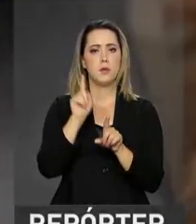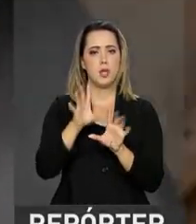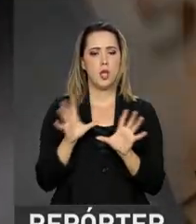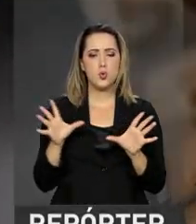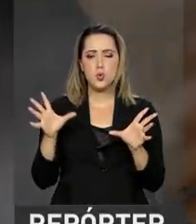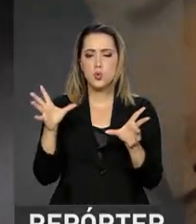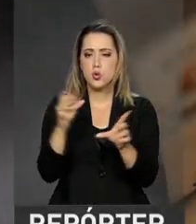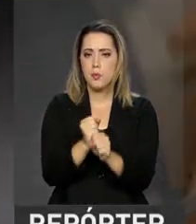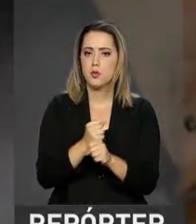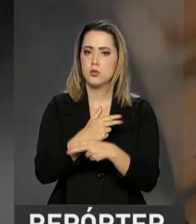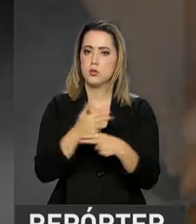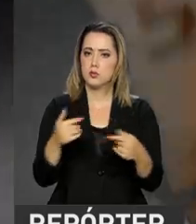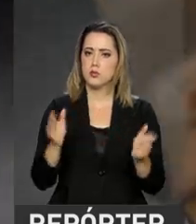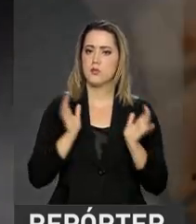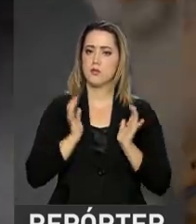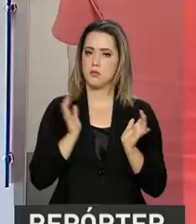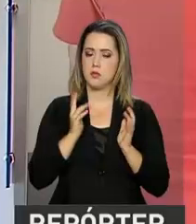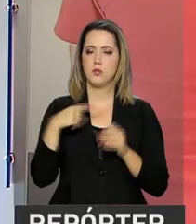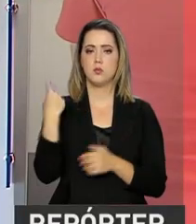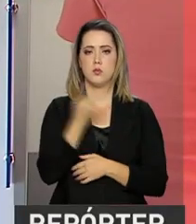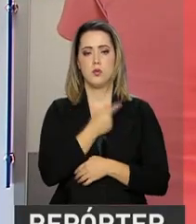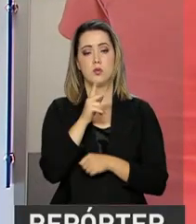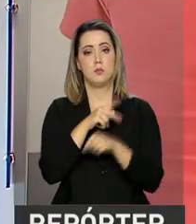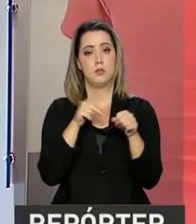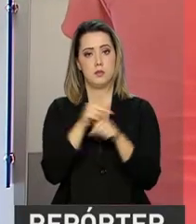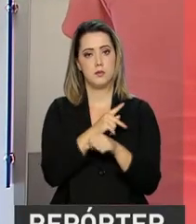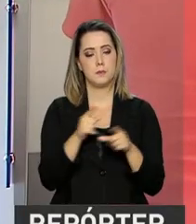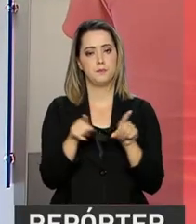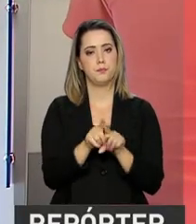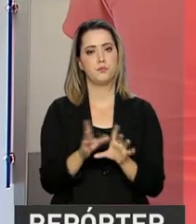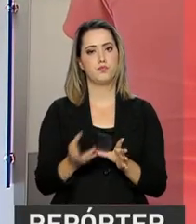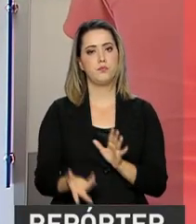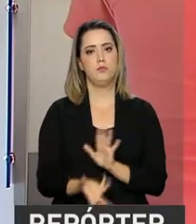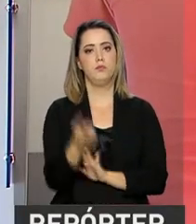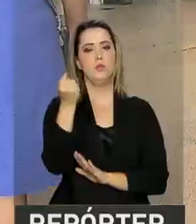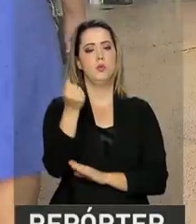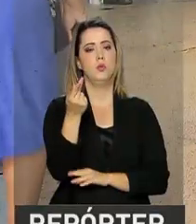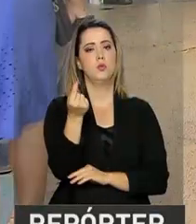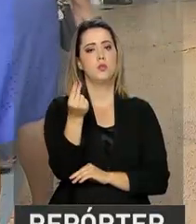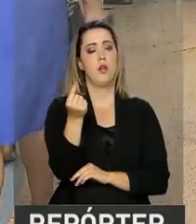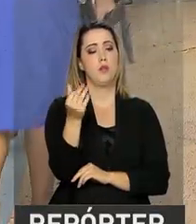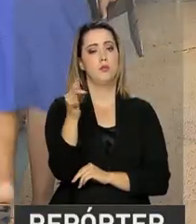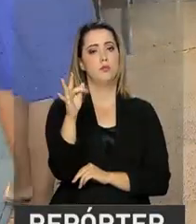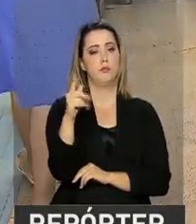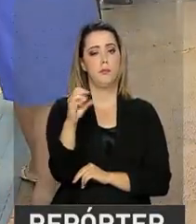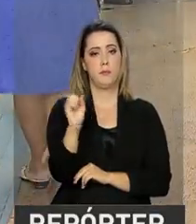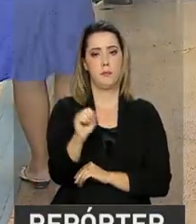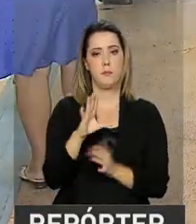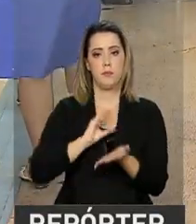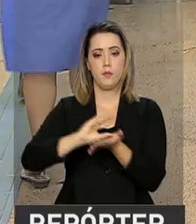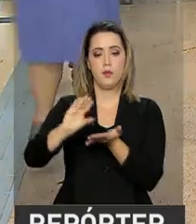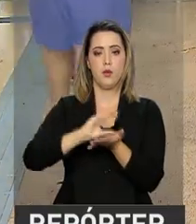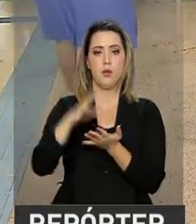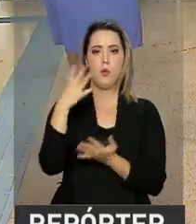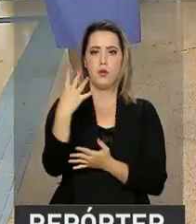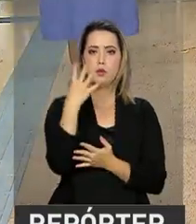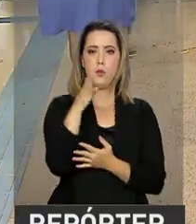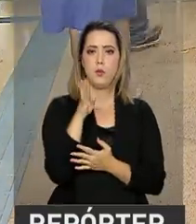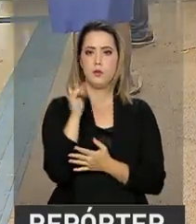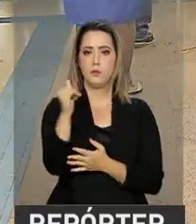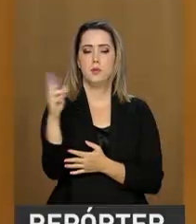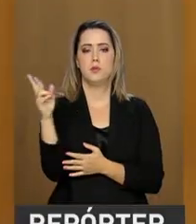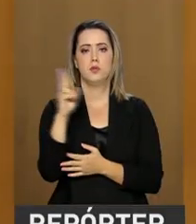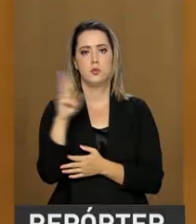a soma de toda a riqueza produzida no país com o saque das contas inativas foram injetados R 44 bilhões de reais na